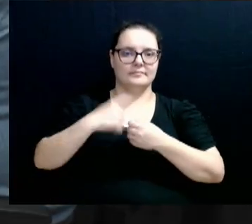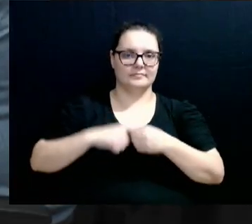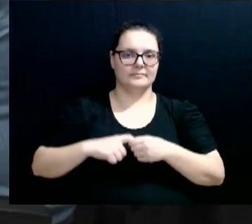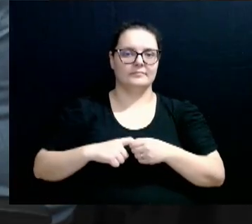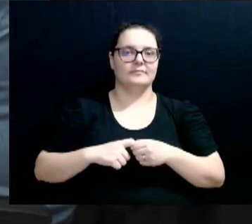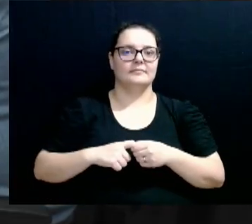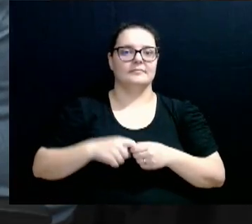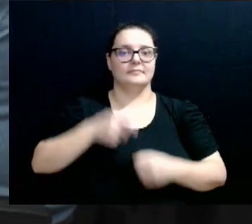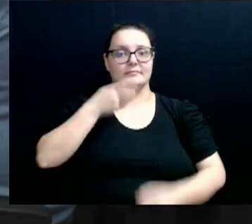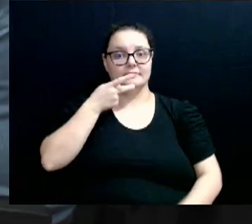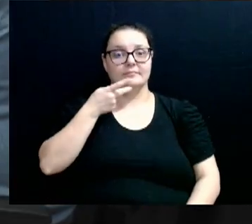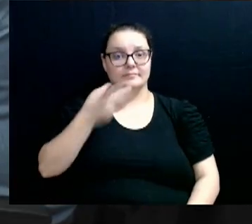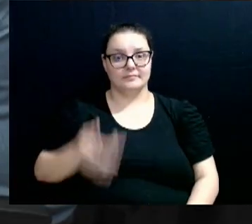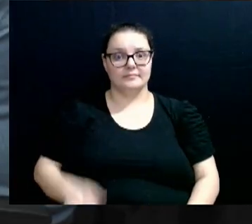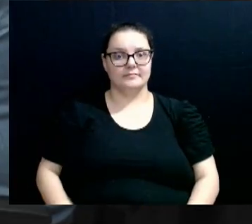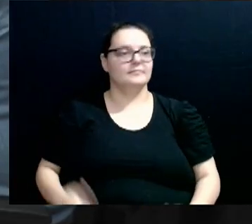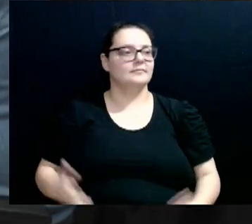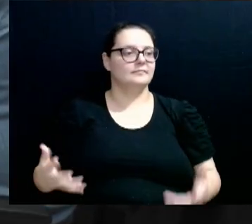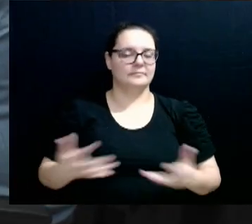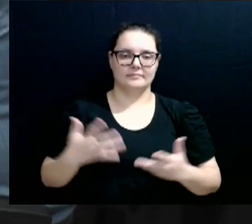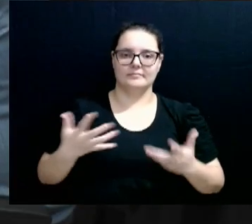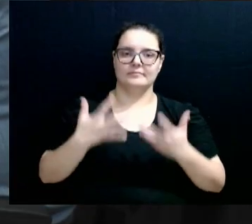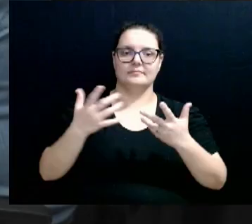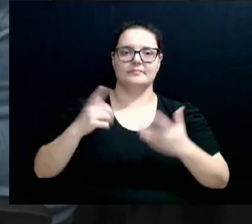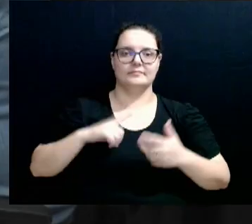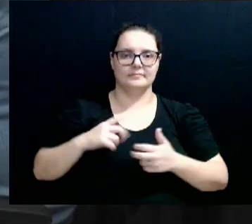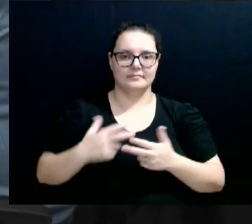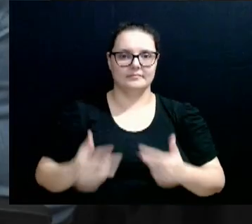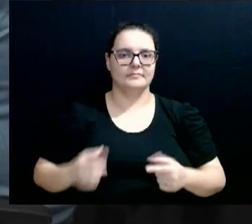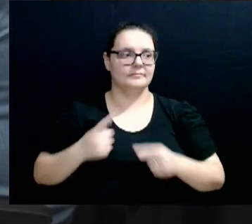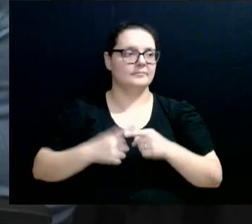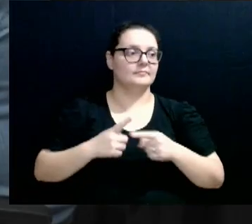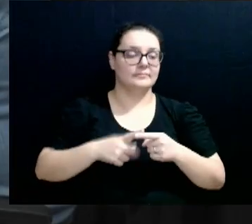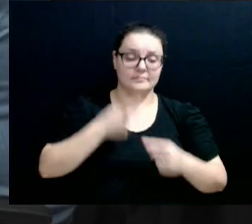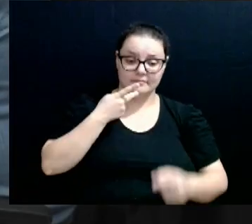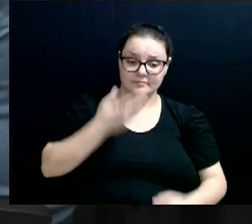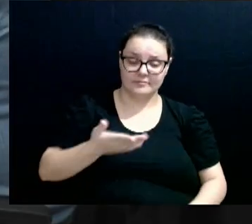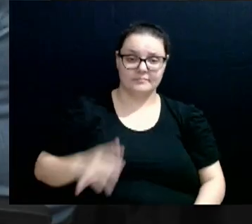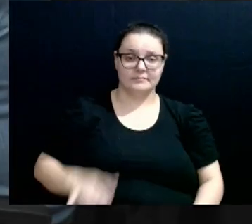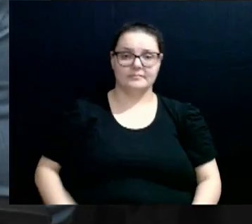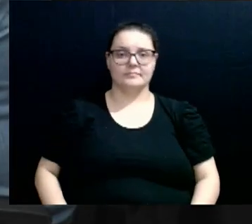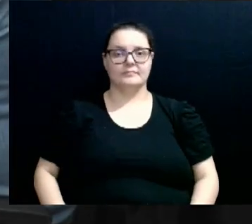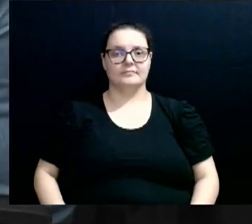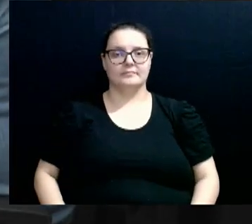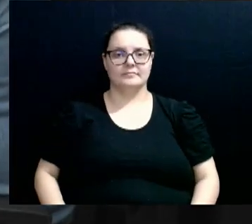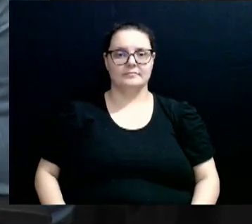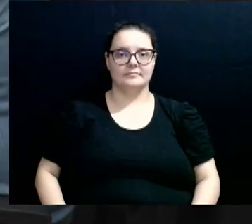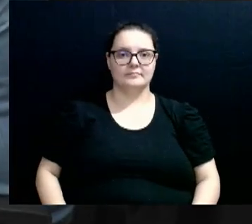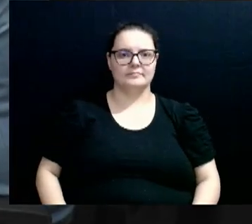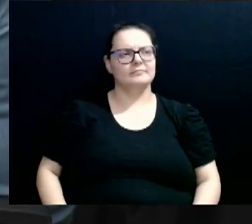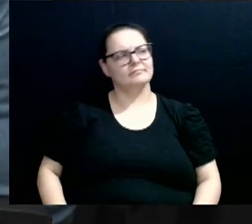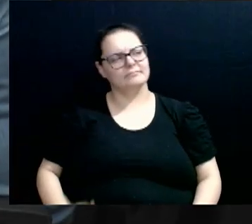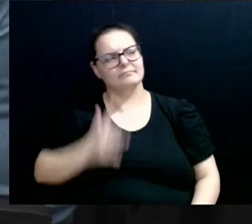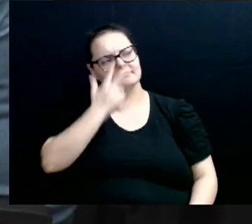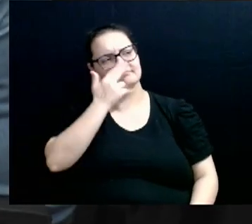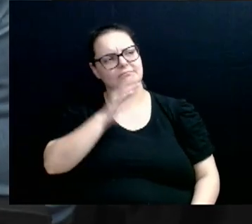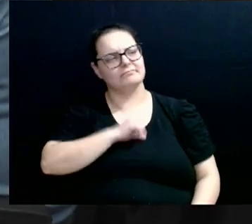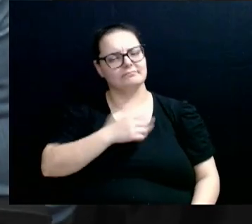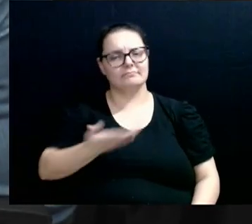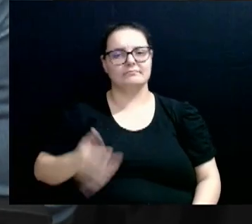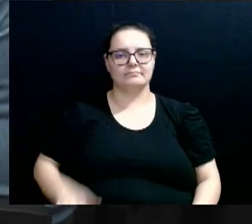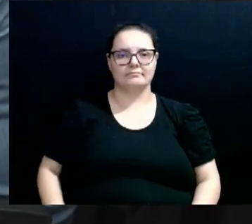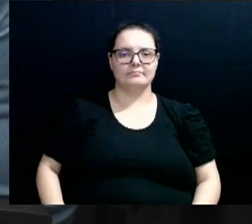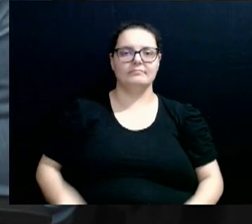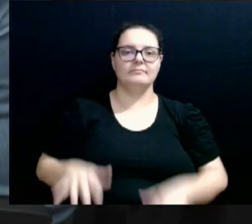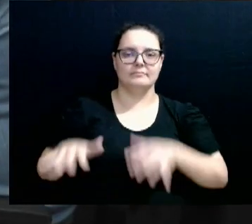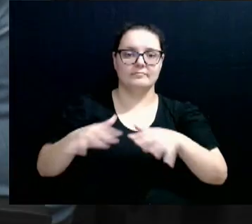ele estimulava, eles tinham essa coisa, né? Por que você está dizendo isso e tudo mais, né? Eu falava: parece que eu gosto disso, né? Parece que é um movimento interessante, porque ele